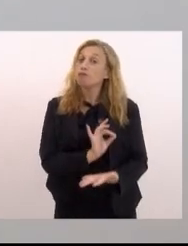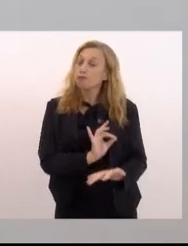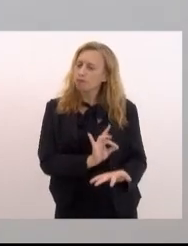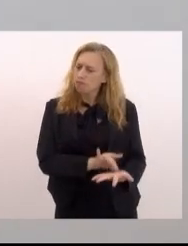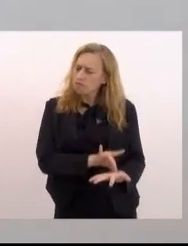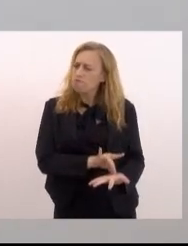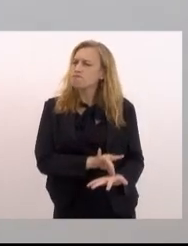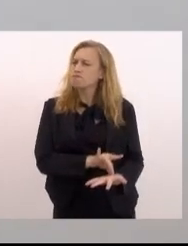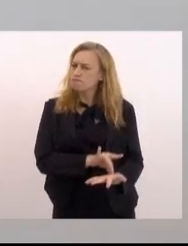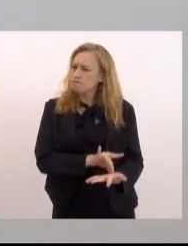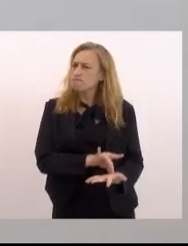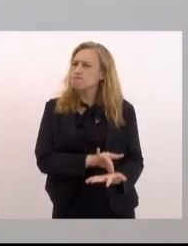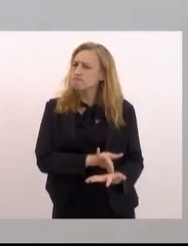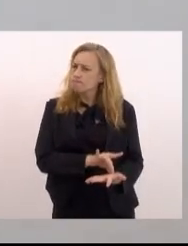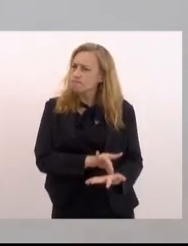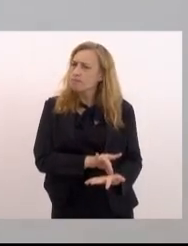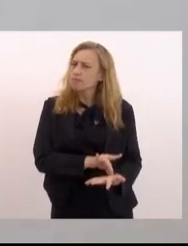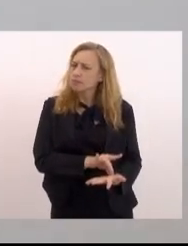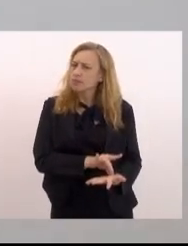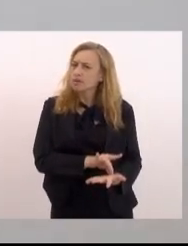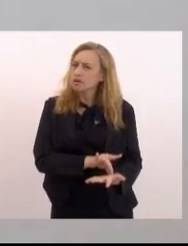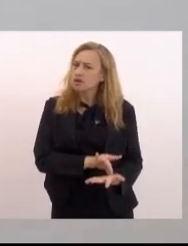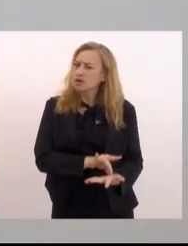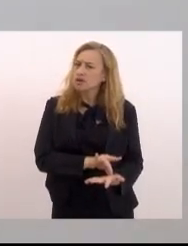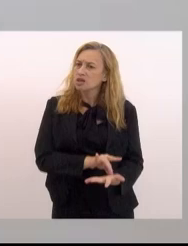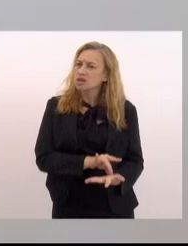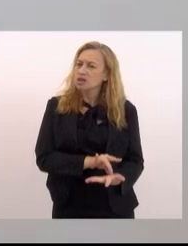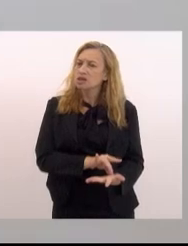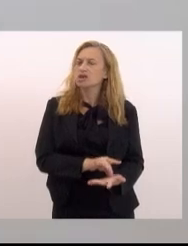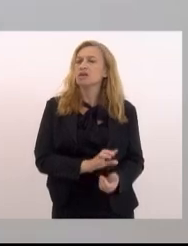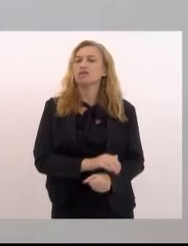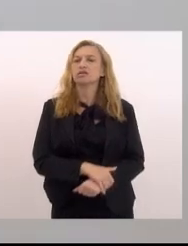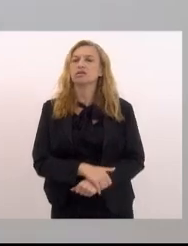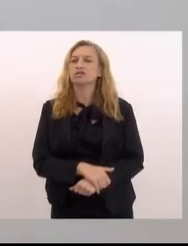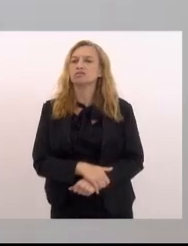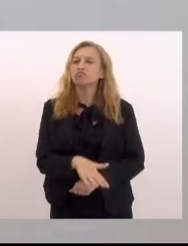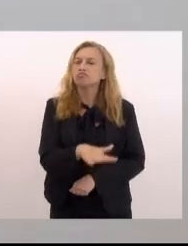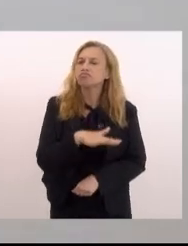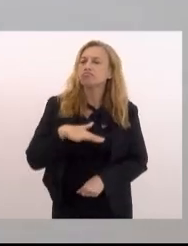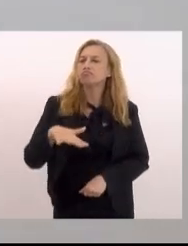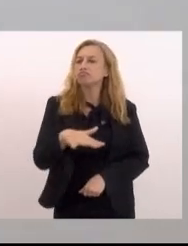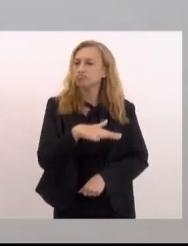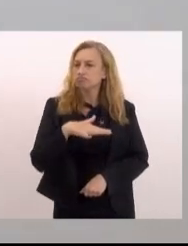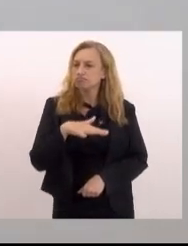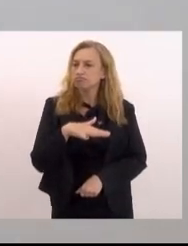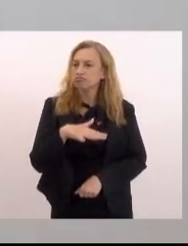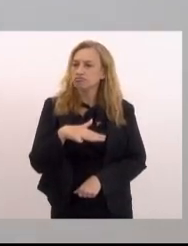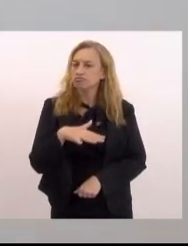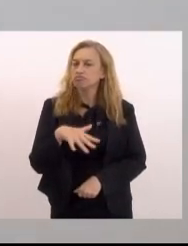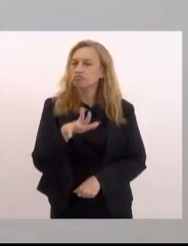Realmente, esse eixo rodoviário, denominado Arco